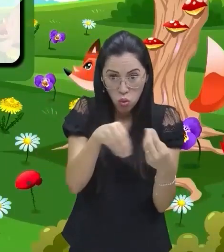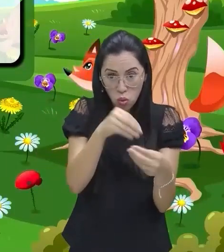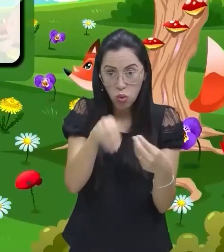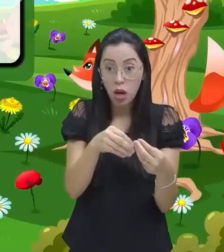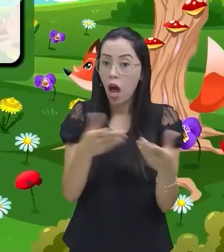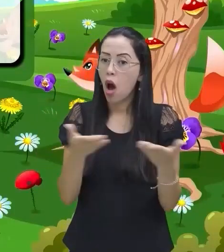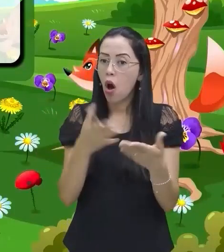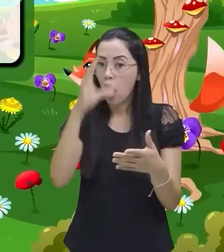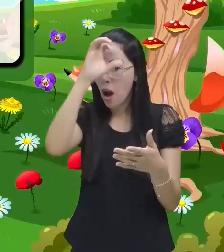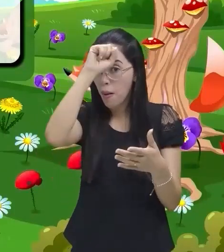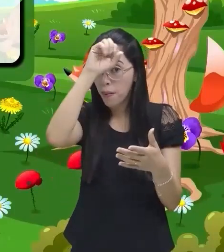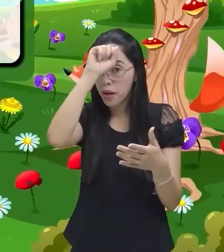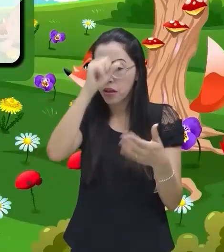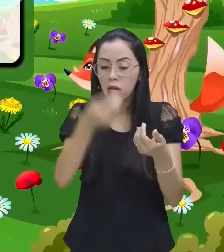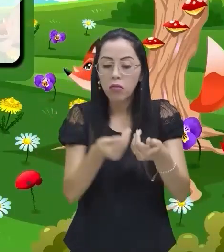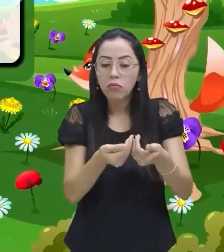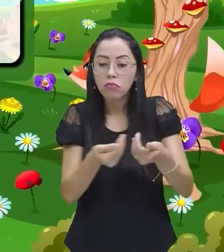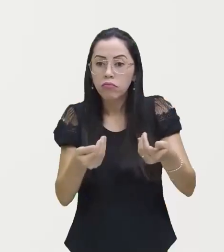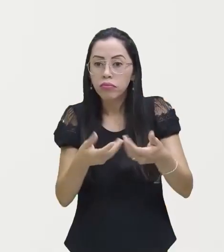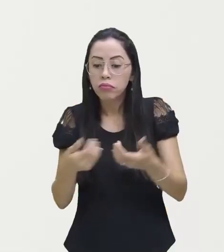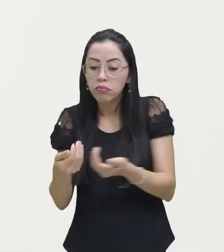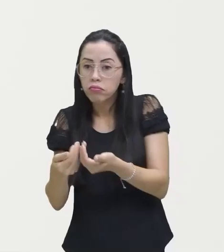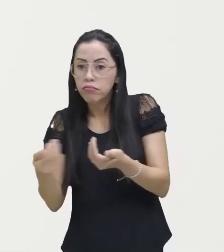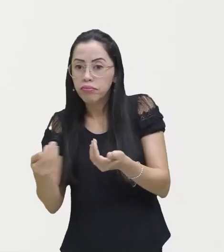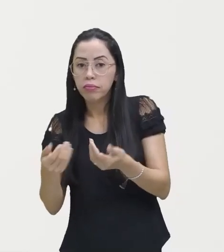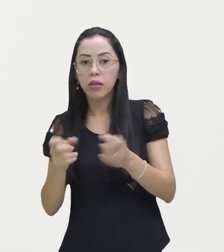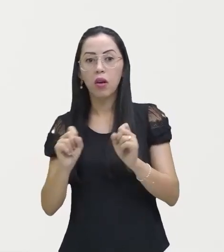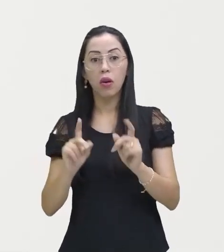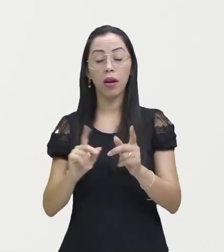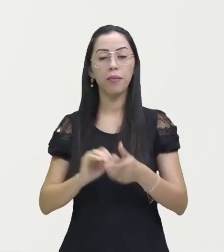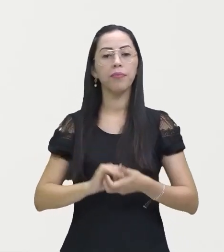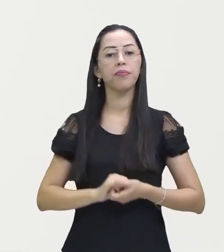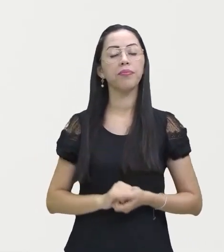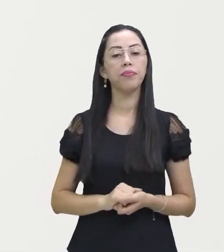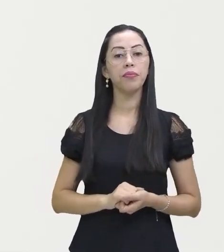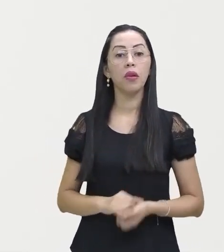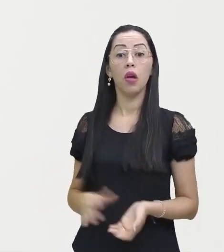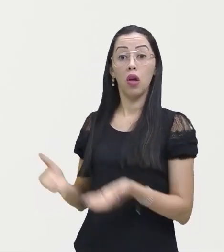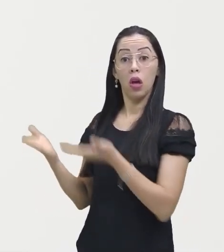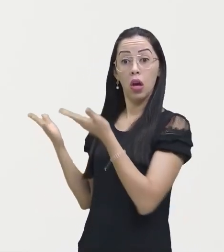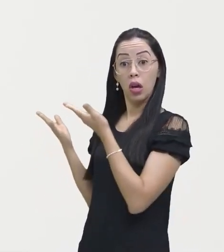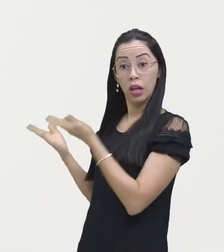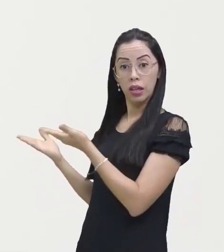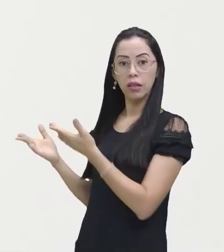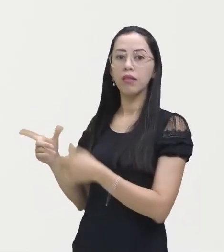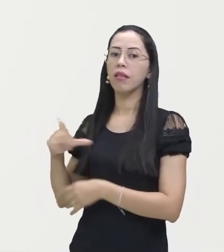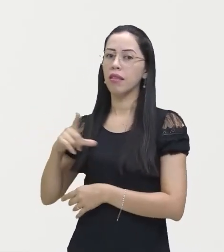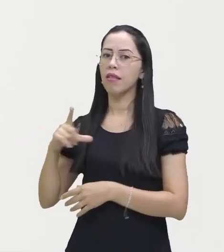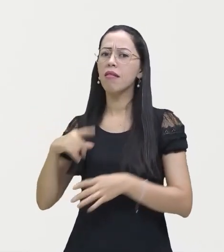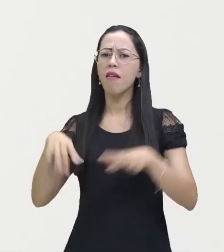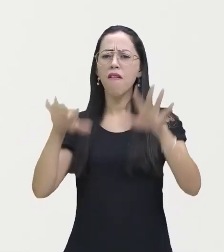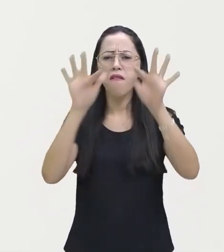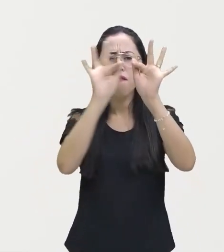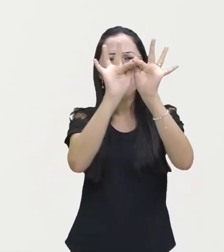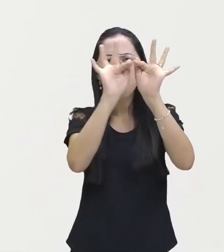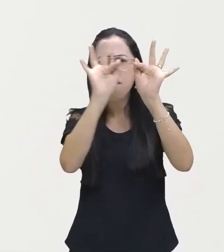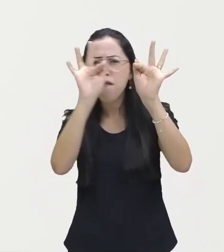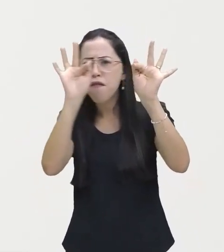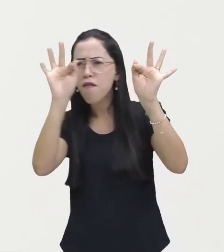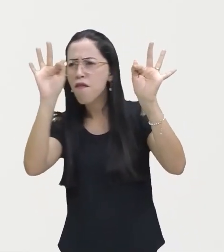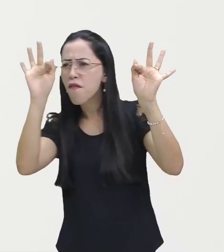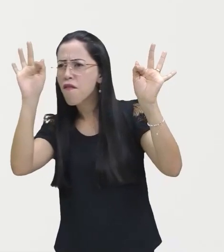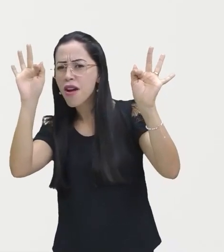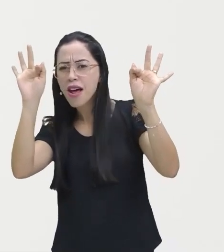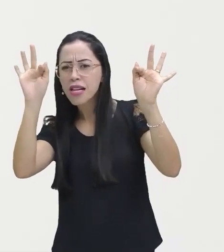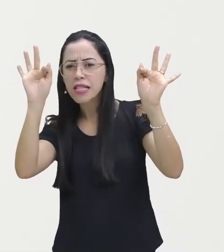iremos ver. Vamos resolver essa confusão? Aqui nós temos uma frase que ela, vocês percebem como isso se